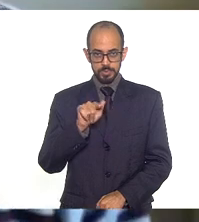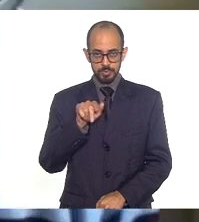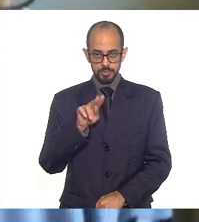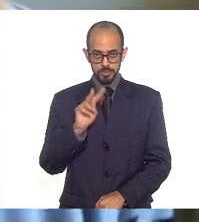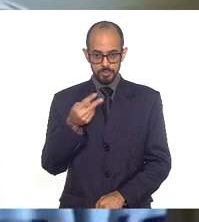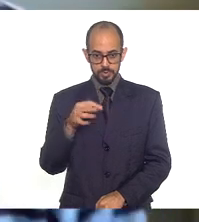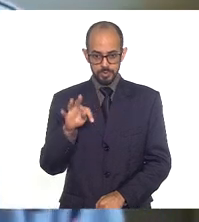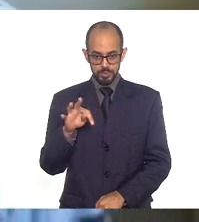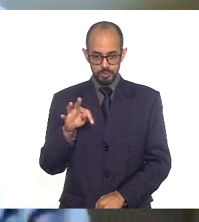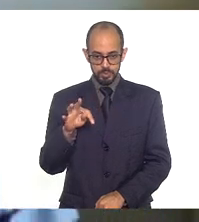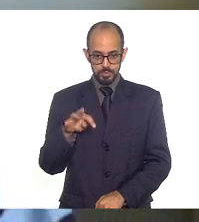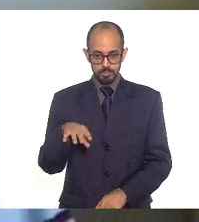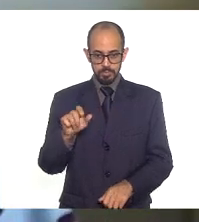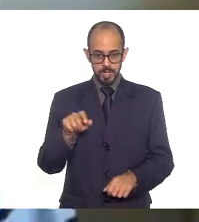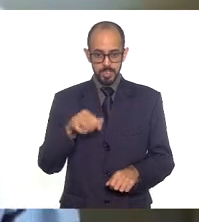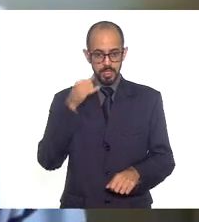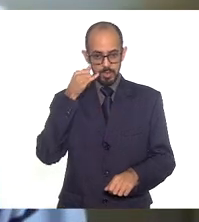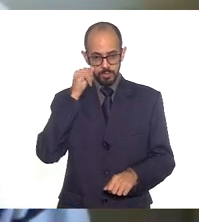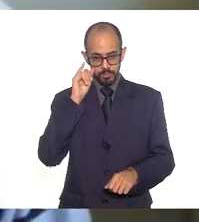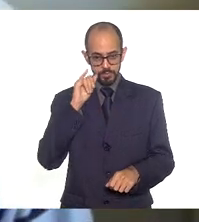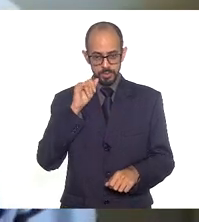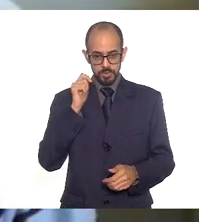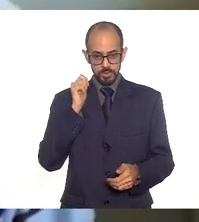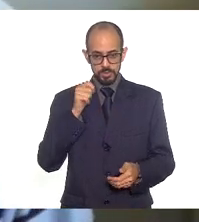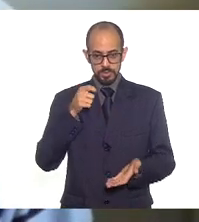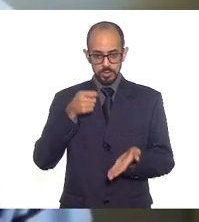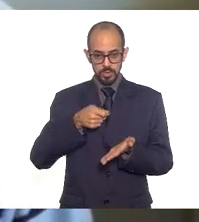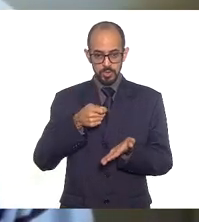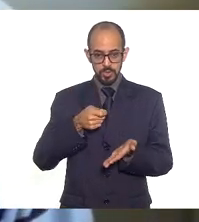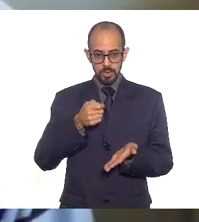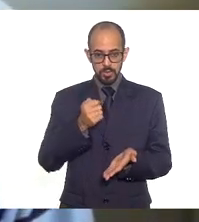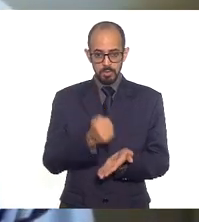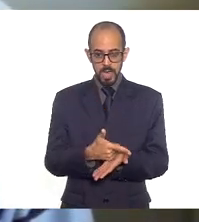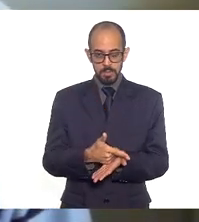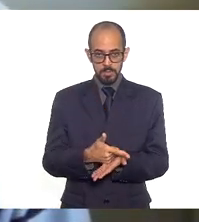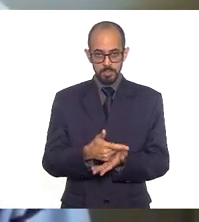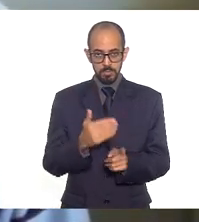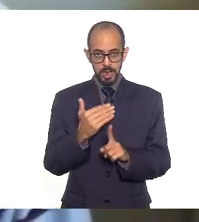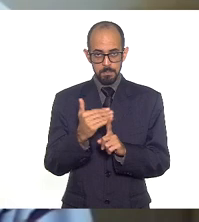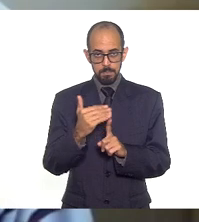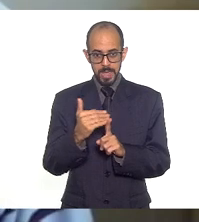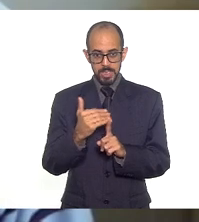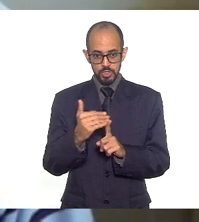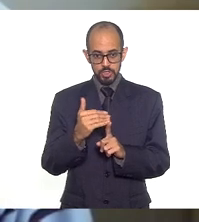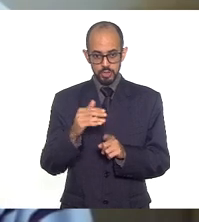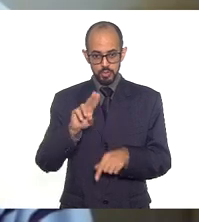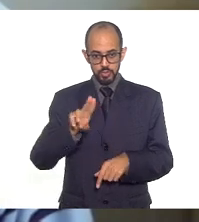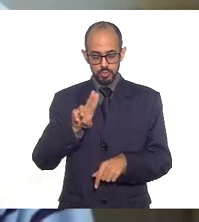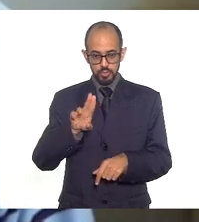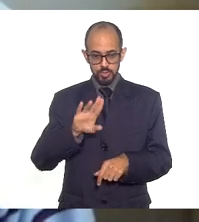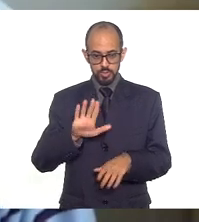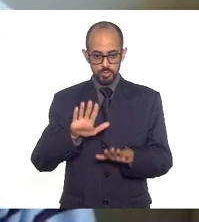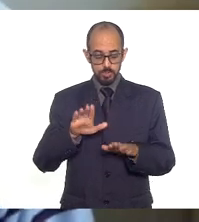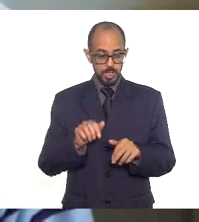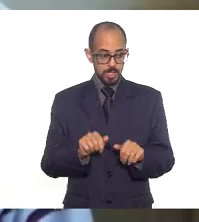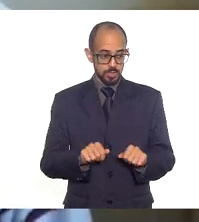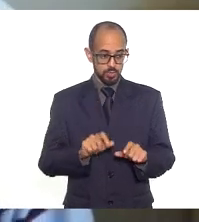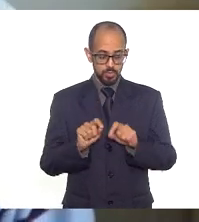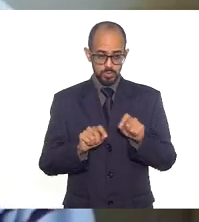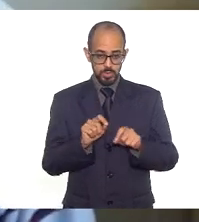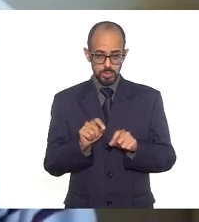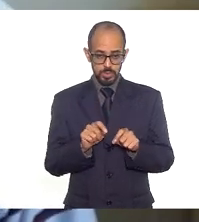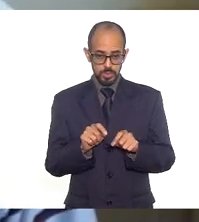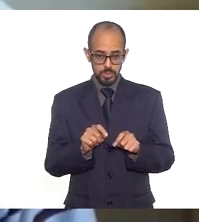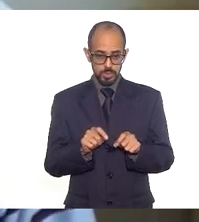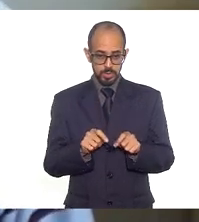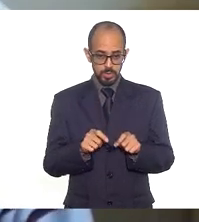a cobrança pela média do consumo. Então, atendendo aí a solicitação do deputado Rodrigo Amorim,